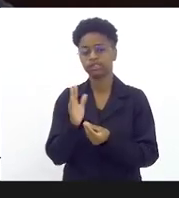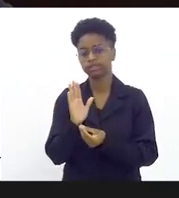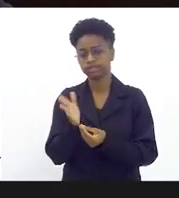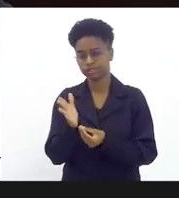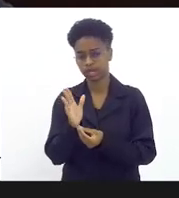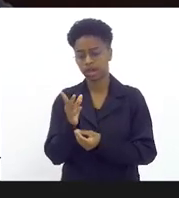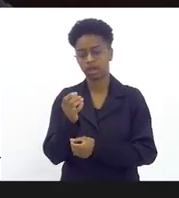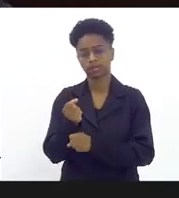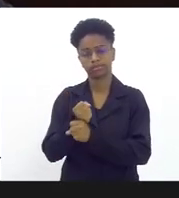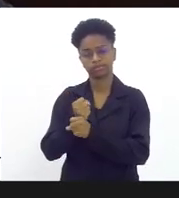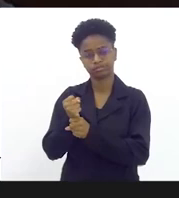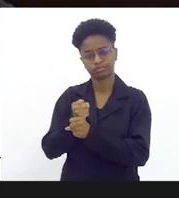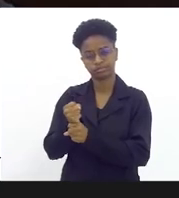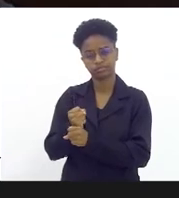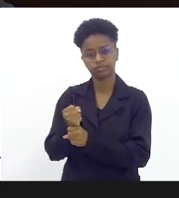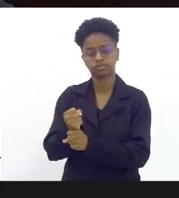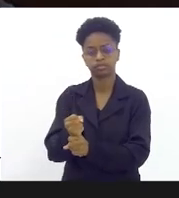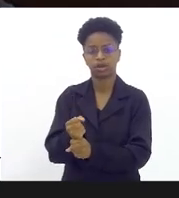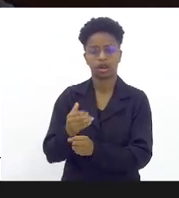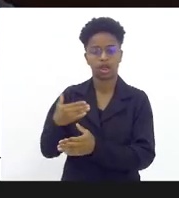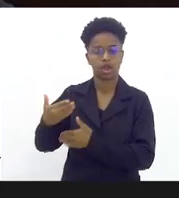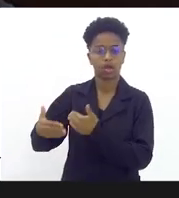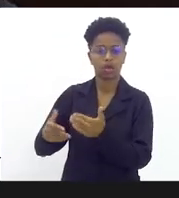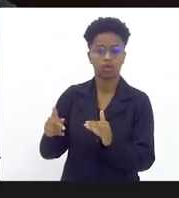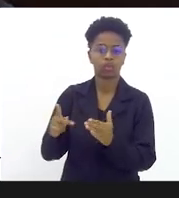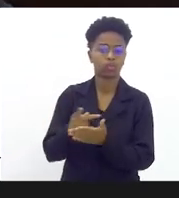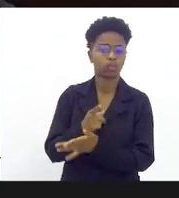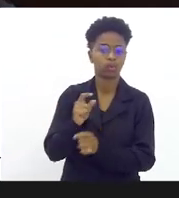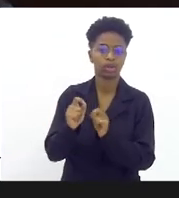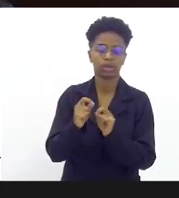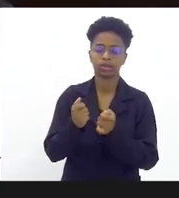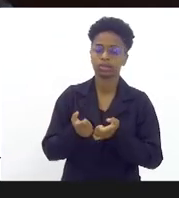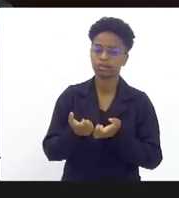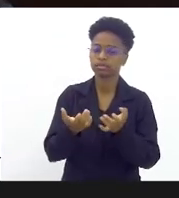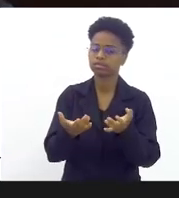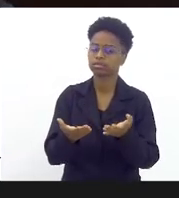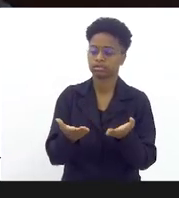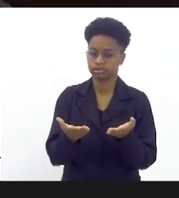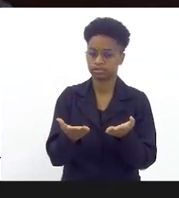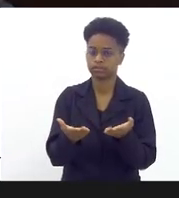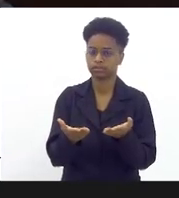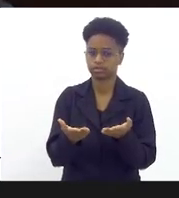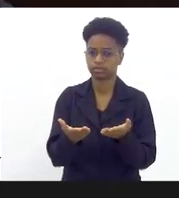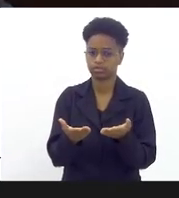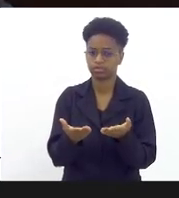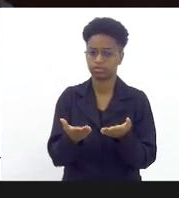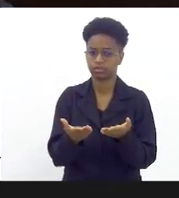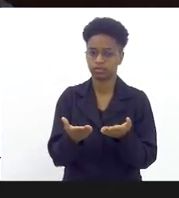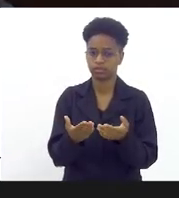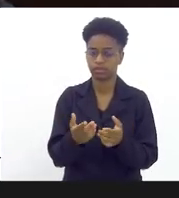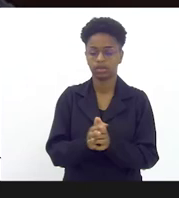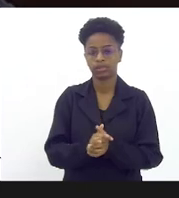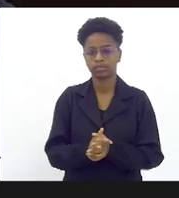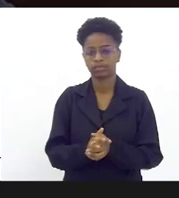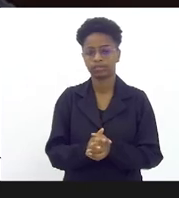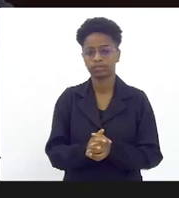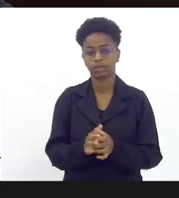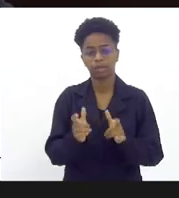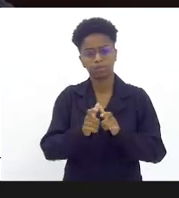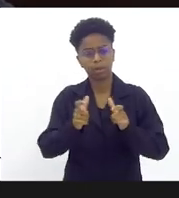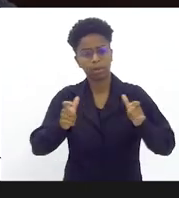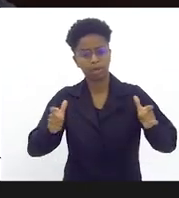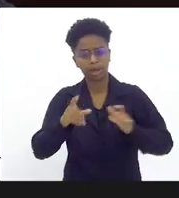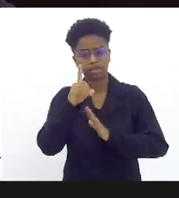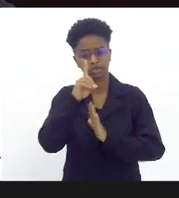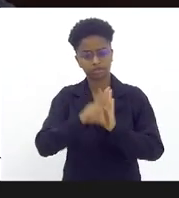há muitos anos que assegura, né, essa ampliação de direitos e